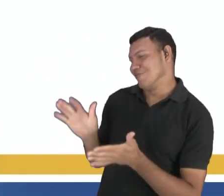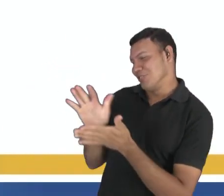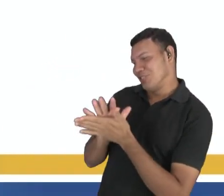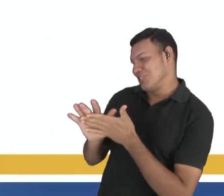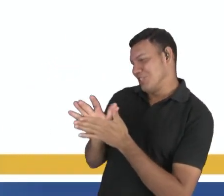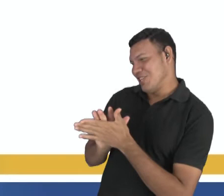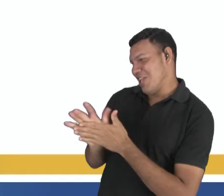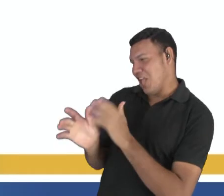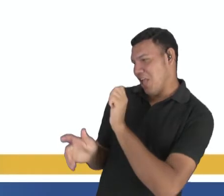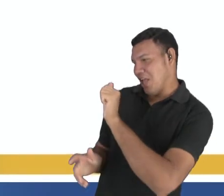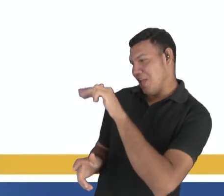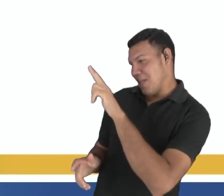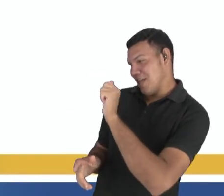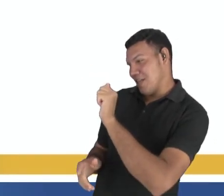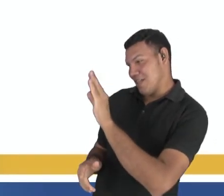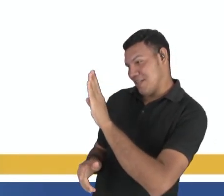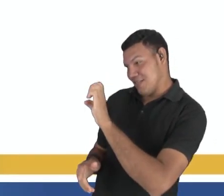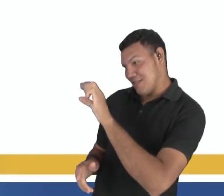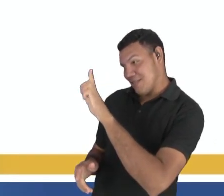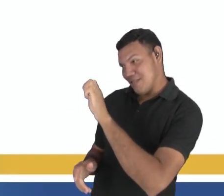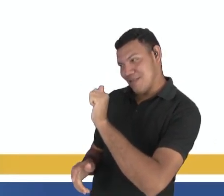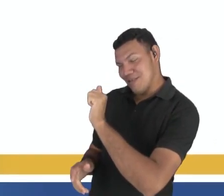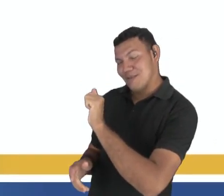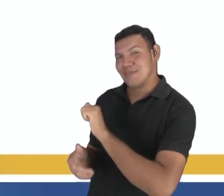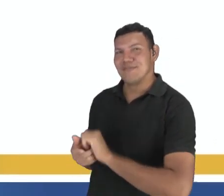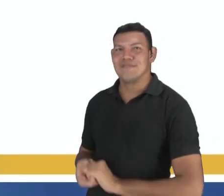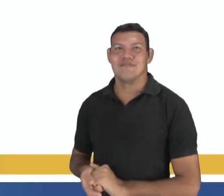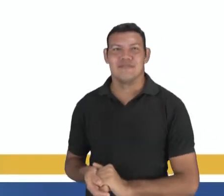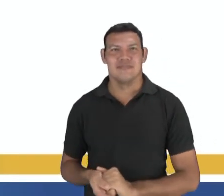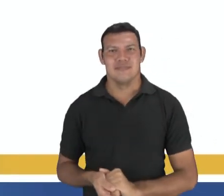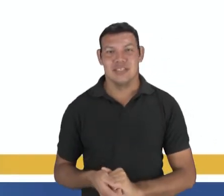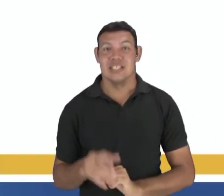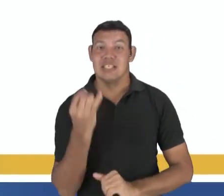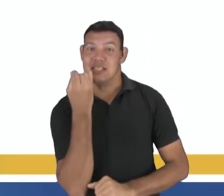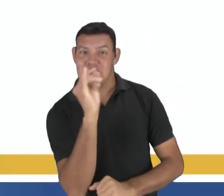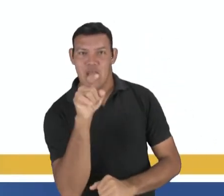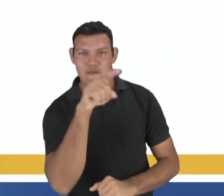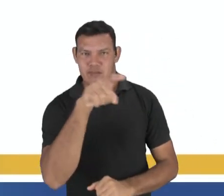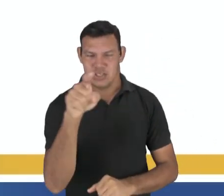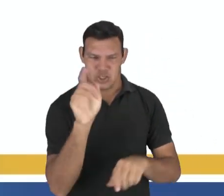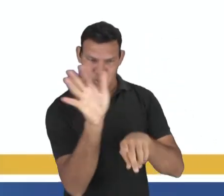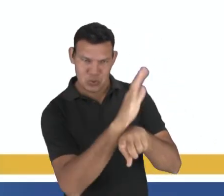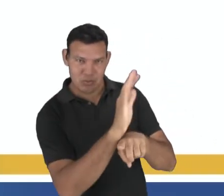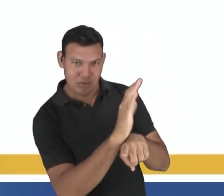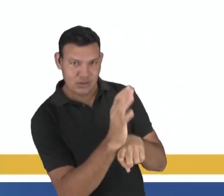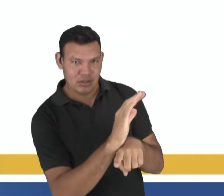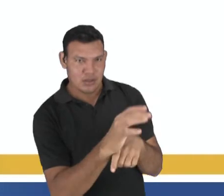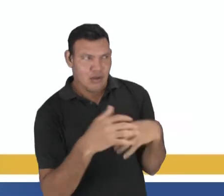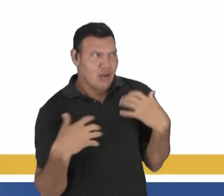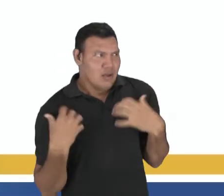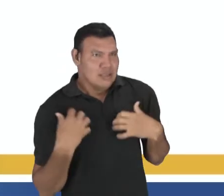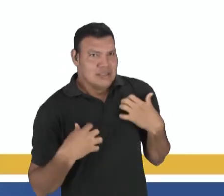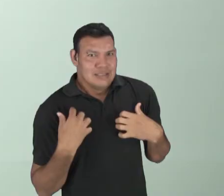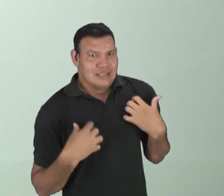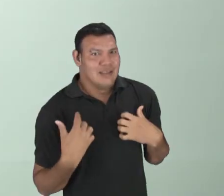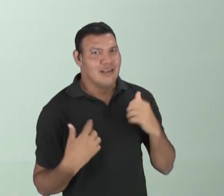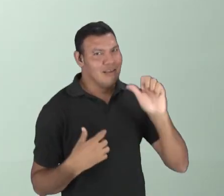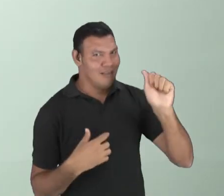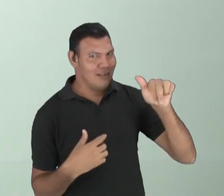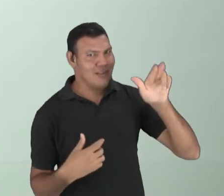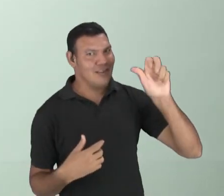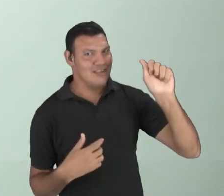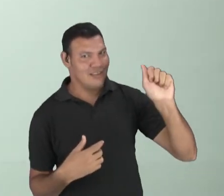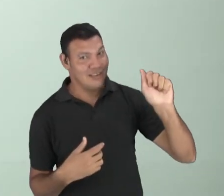nada, Annabelle. Uai, se você nunca foi ao cinema ou talvez assistiu ao filme de